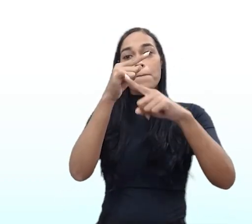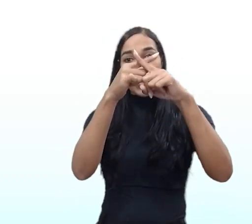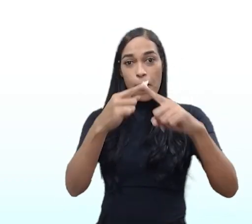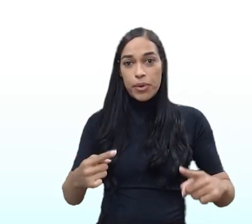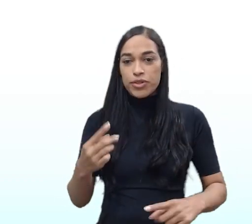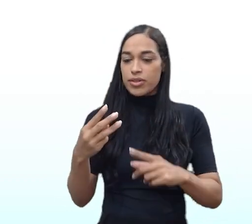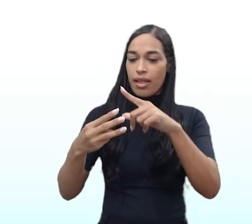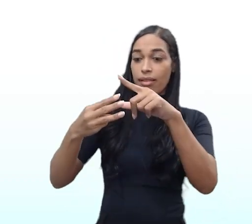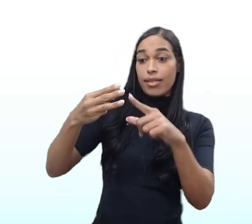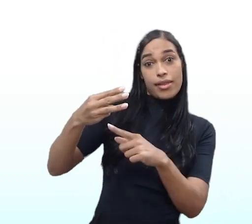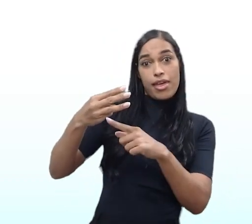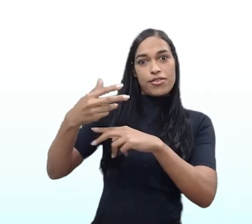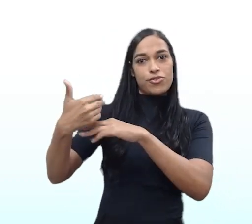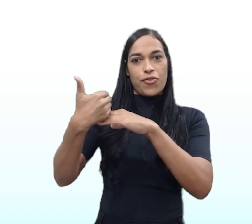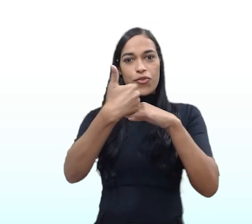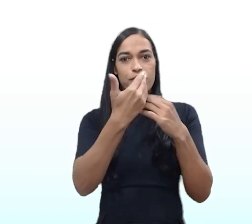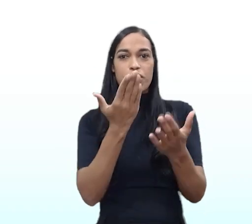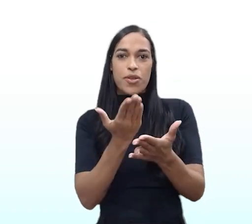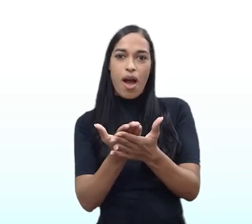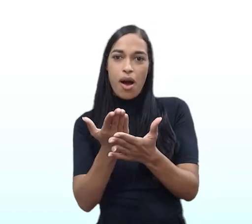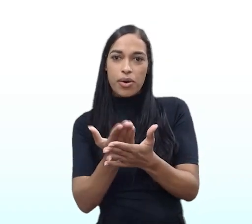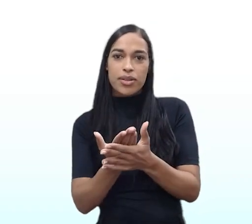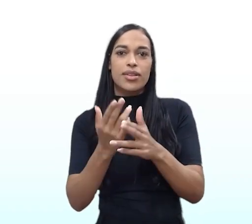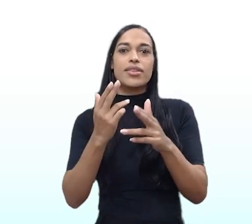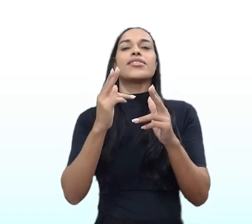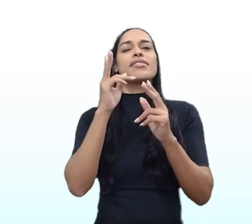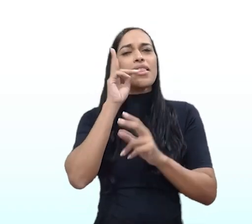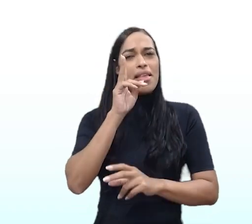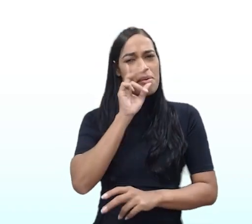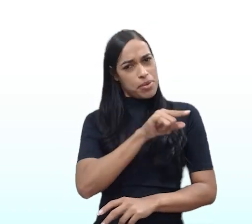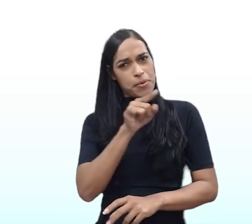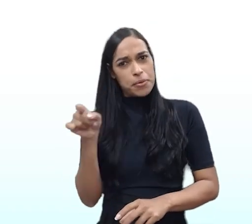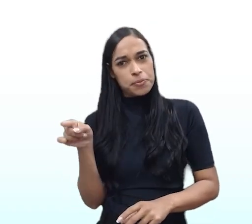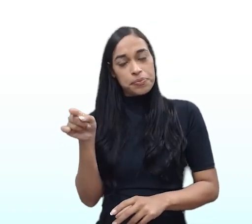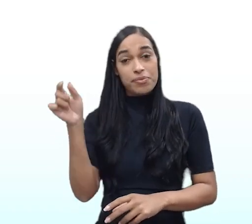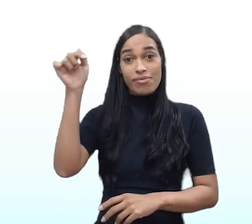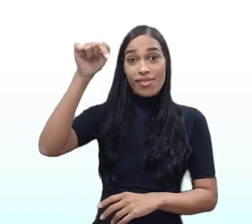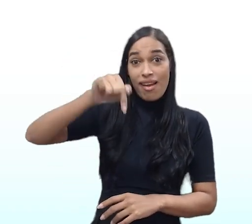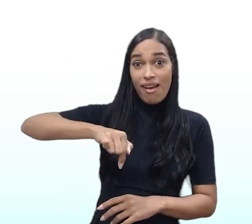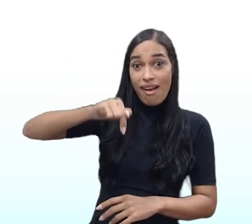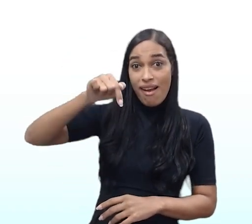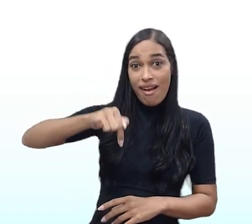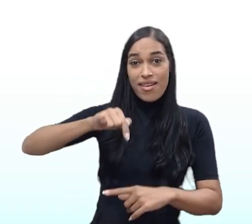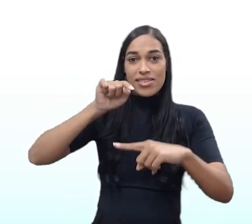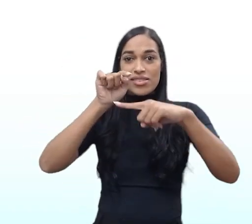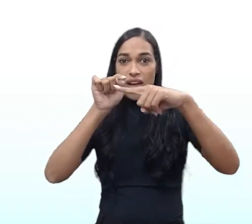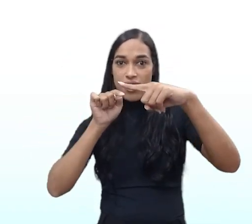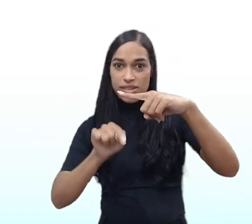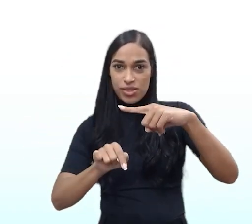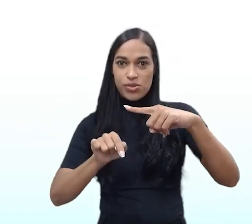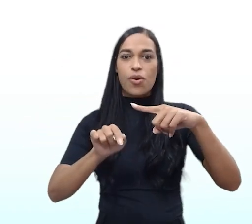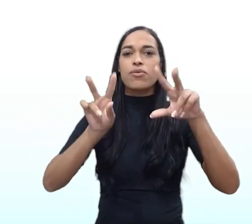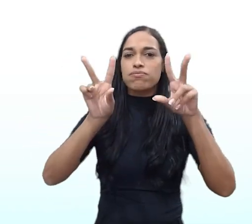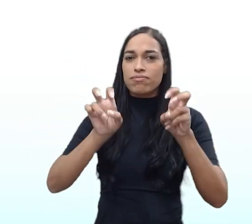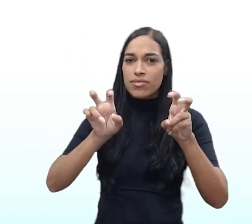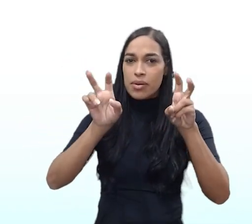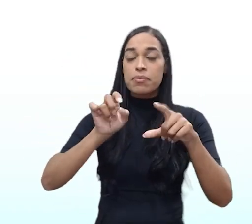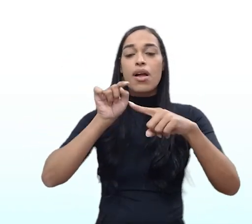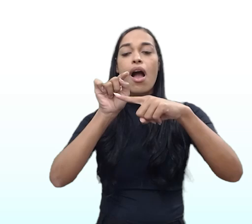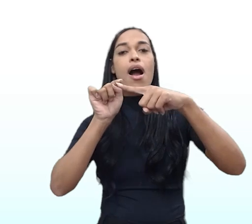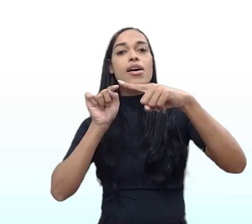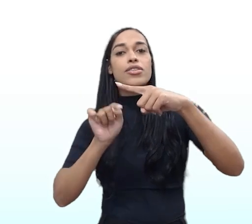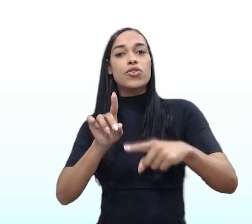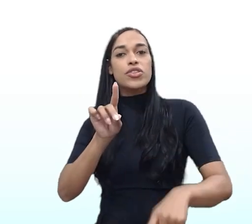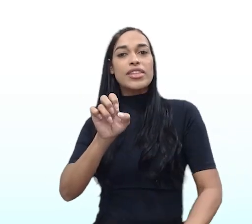3 videoaulas. Lembra disso? É porque a gente sempre fala que essas razões especiais, elas são chamadas de